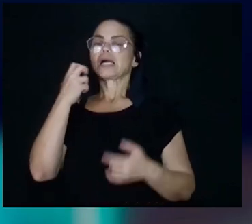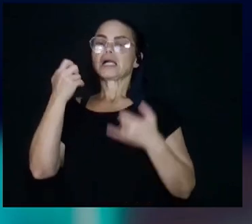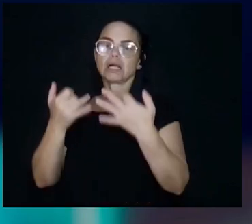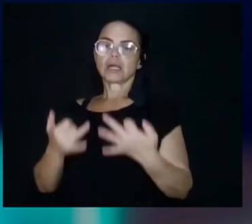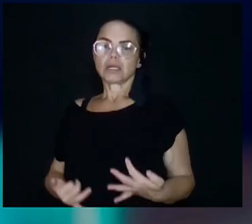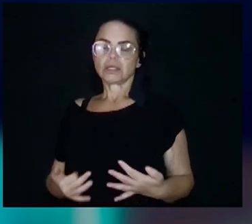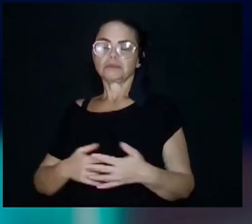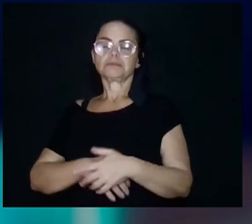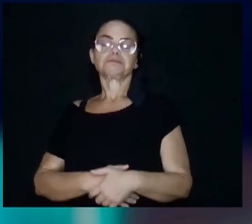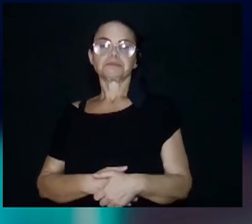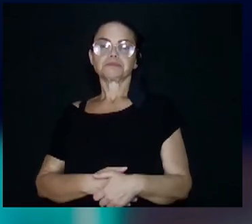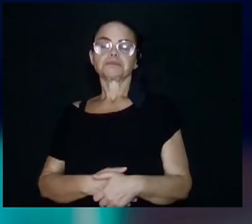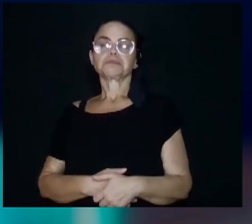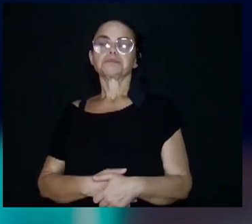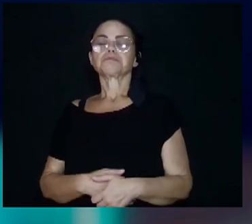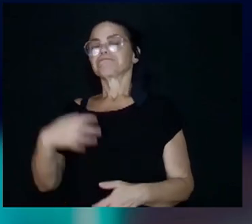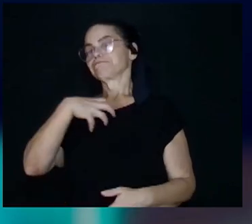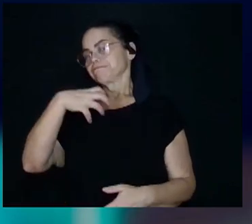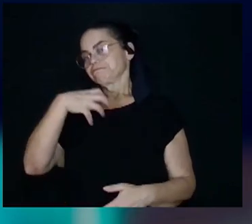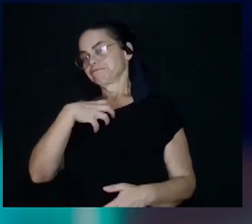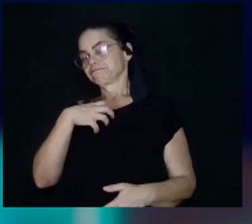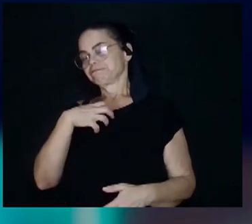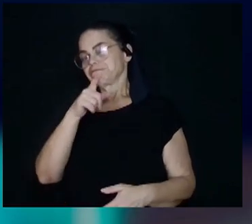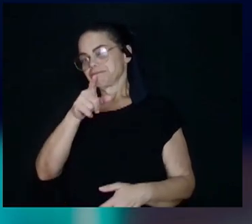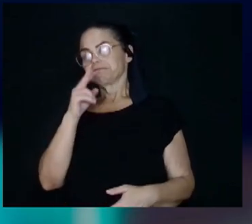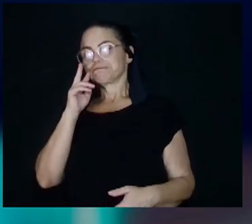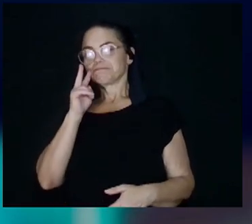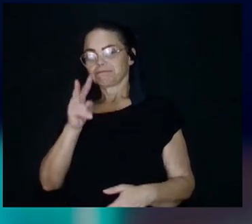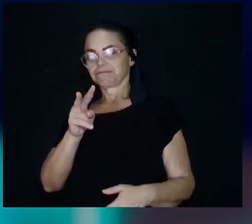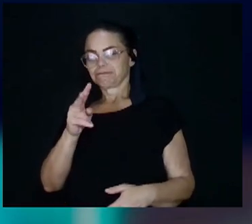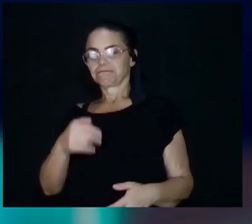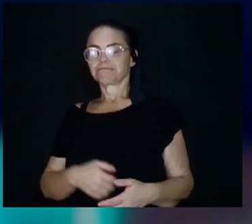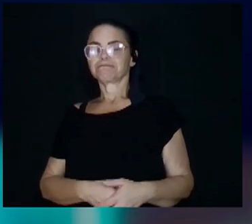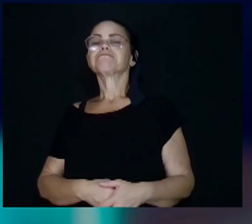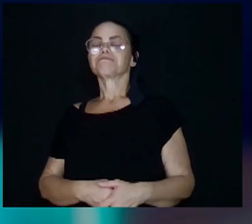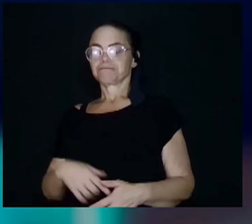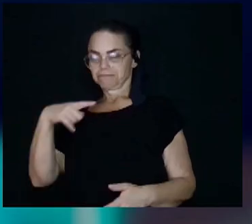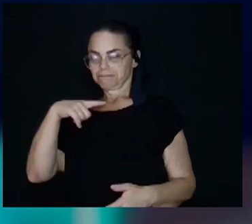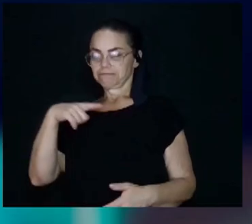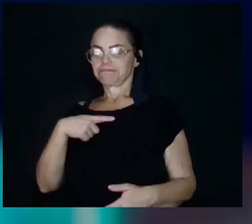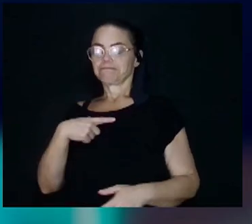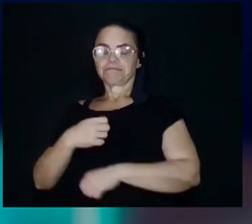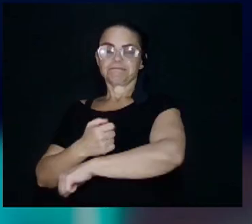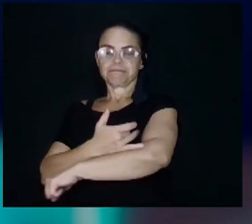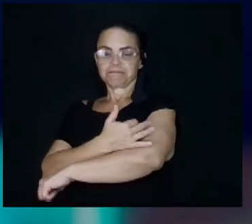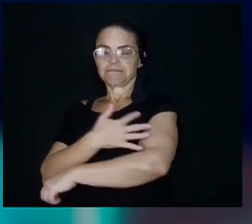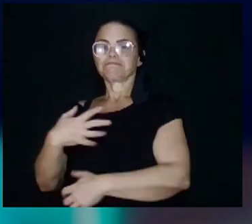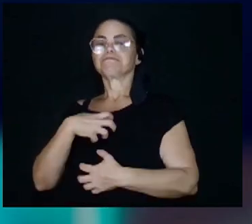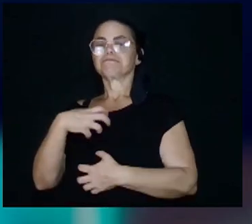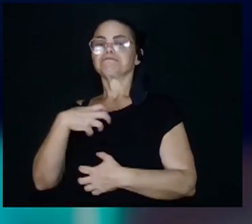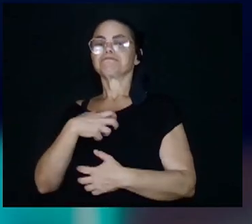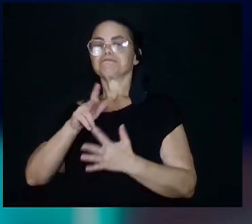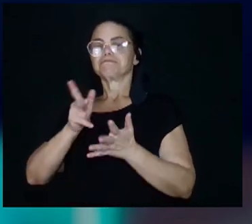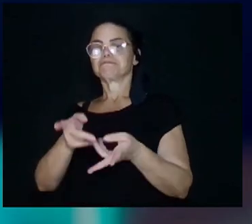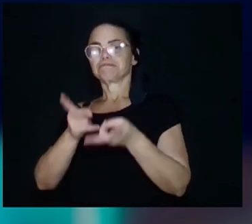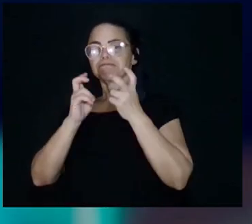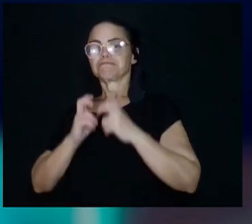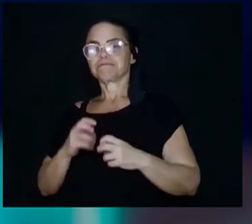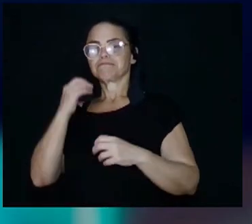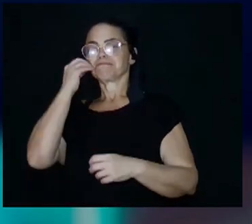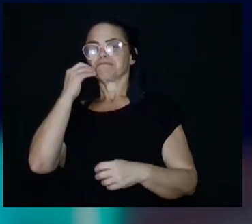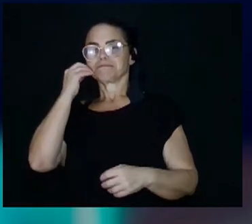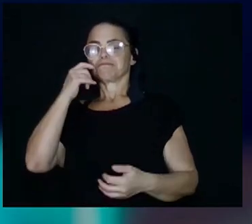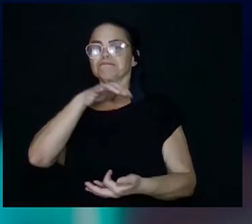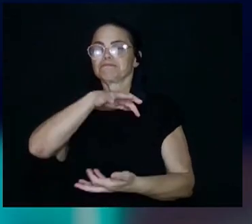né? Não é somente aquilo que você vê, mas existem emoções, percepções, e tudo isso é uma experiência global. É